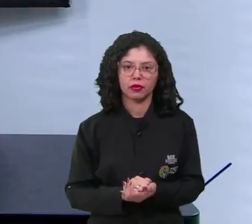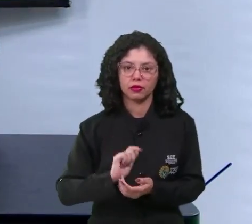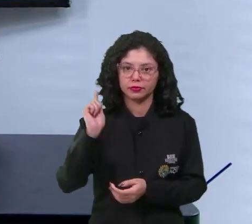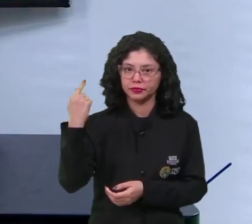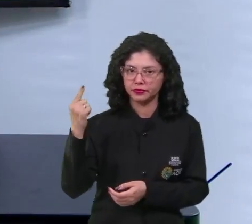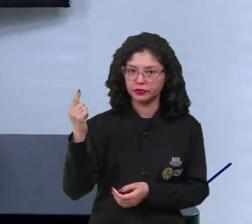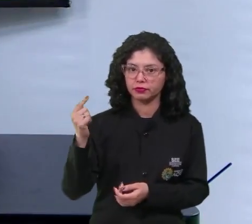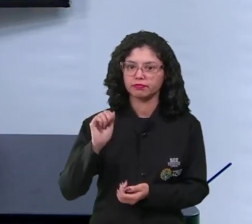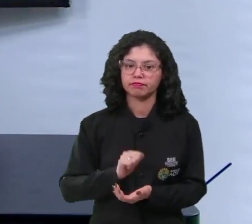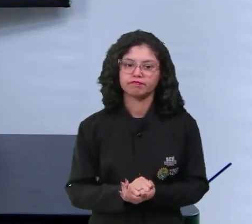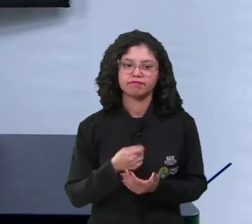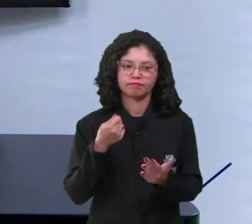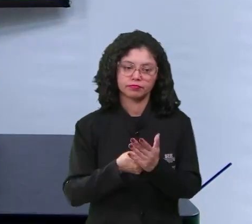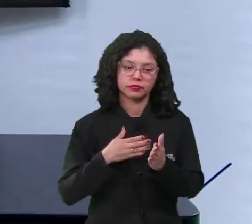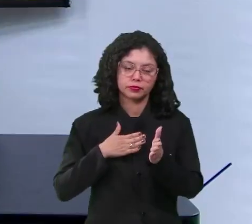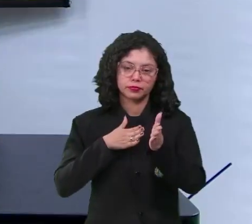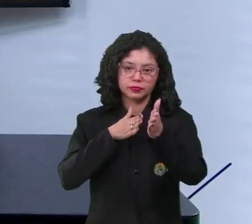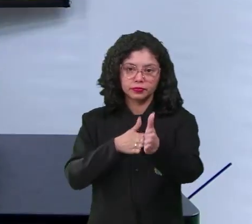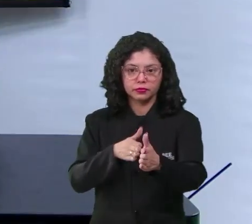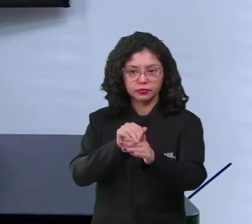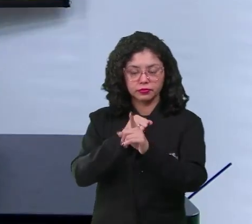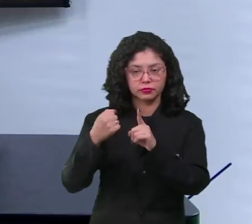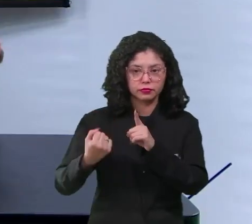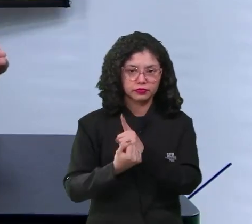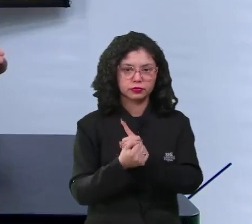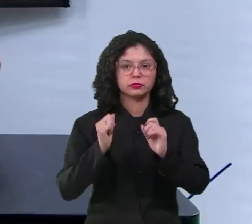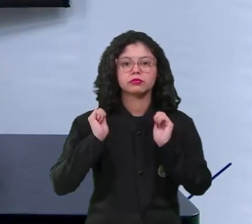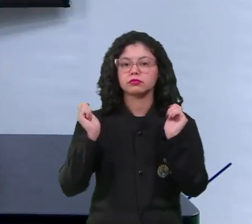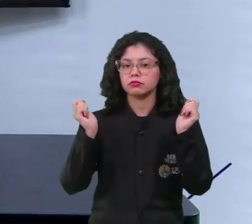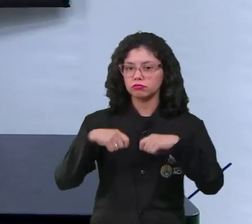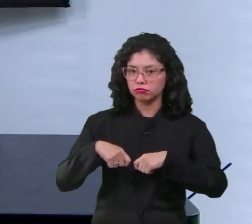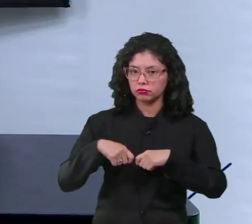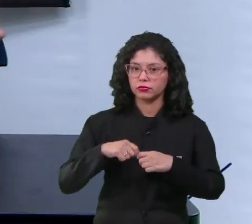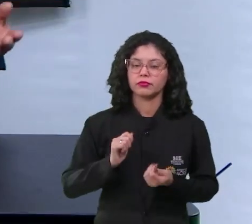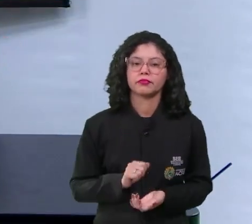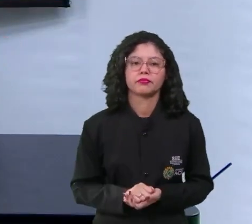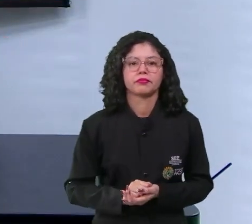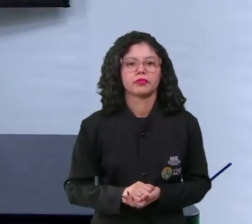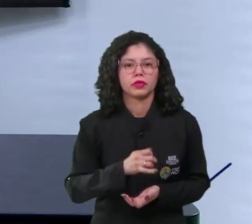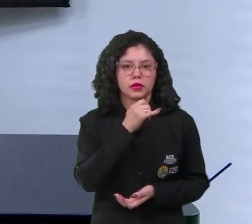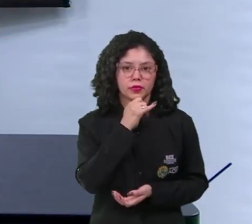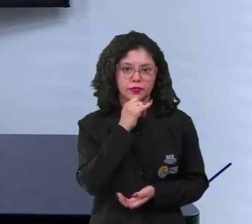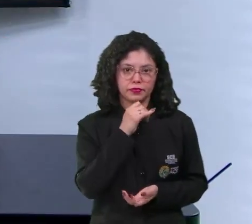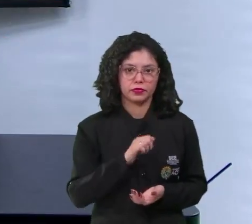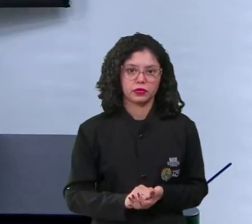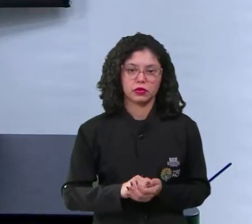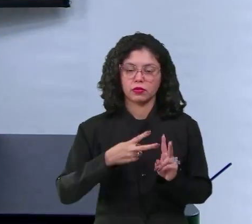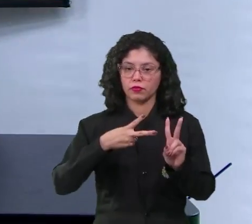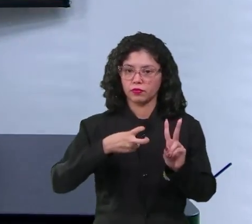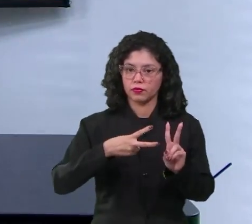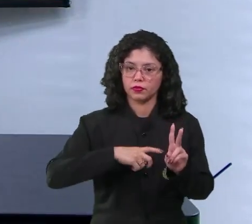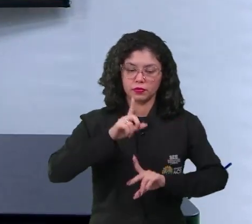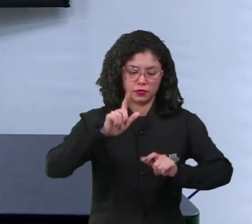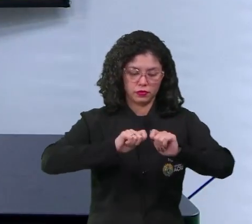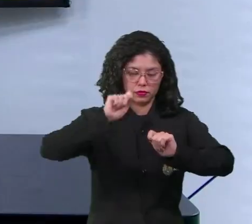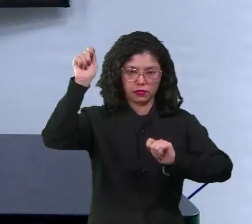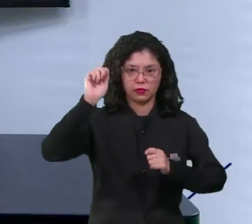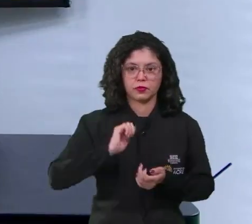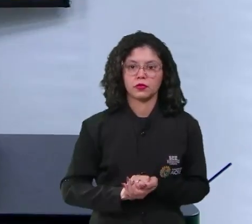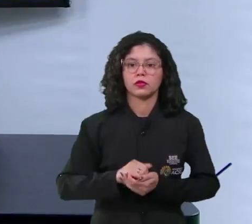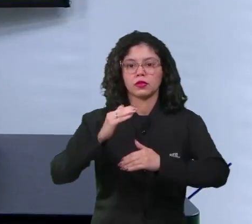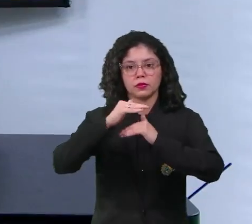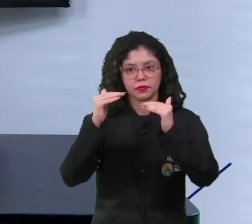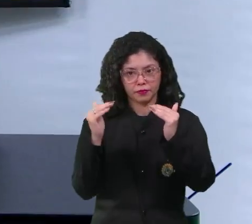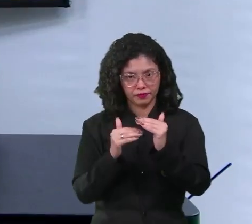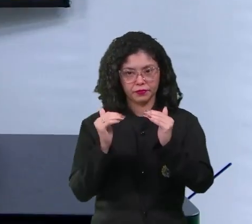ela não condiciona nenhuma sociedade, mas ela possibilita. Vamos dar um exemplo, os índios aqui do Acre, quase